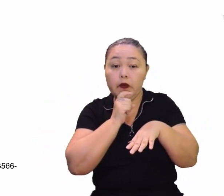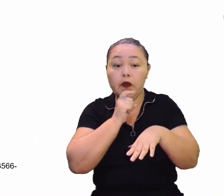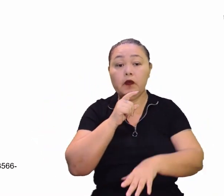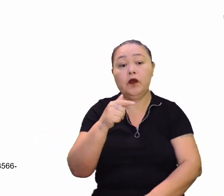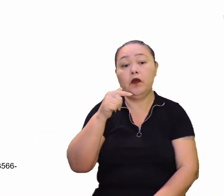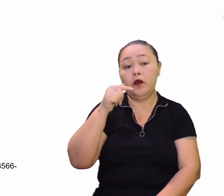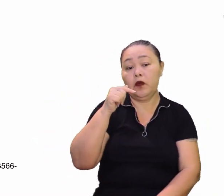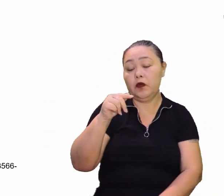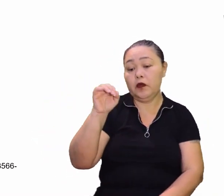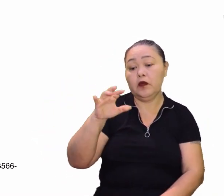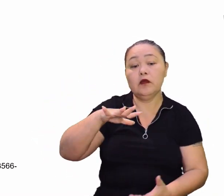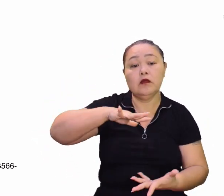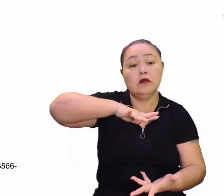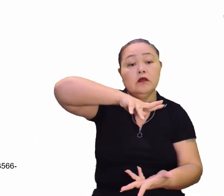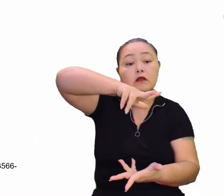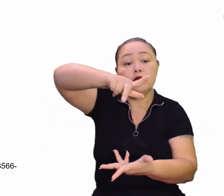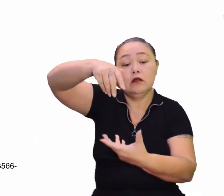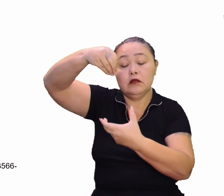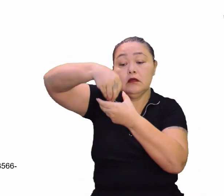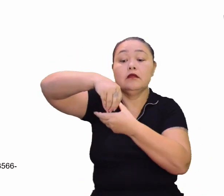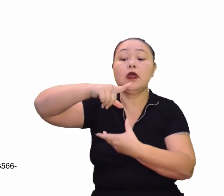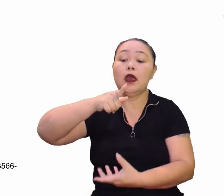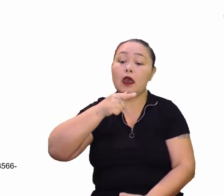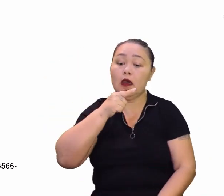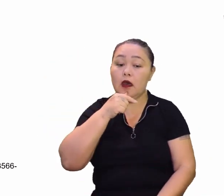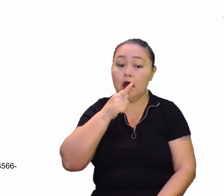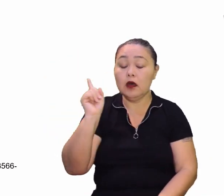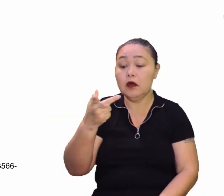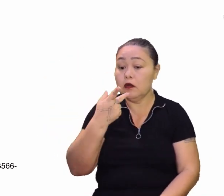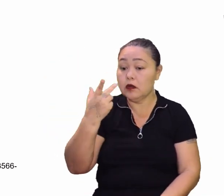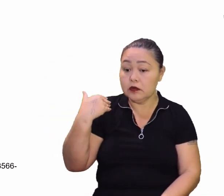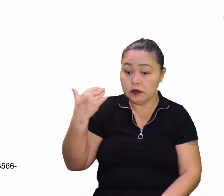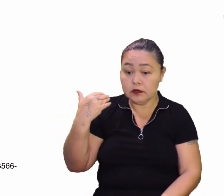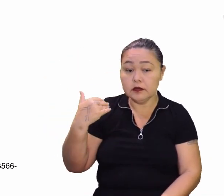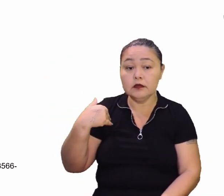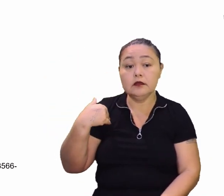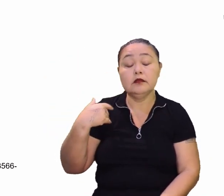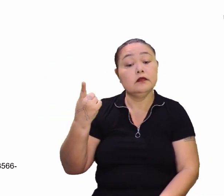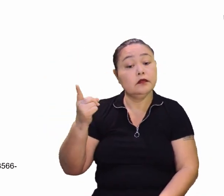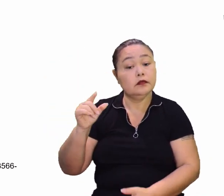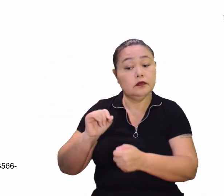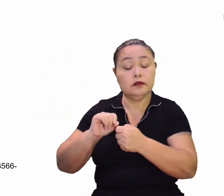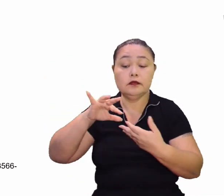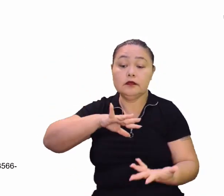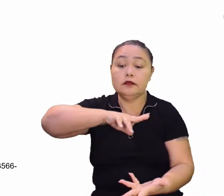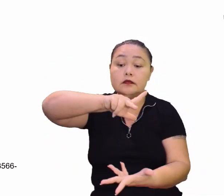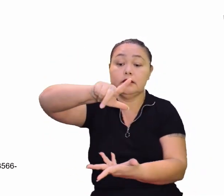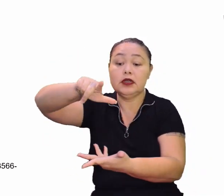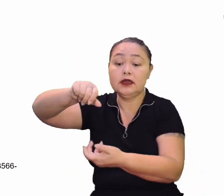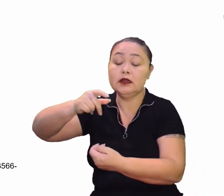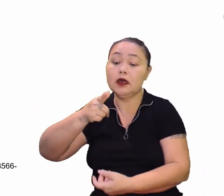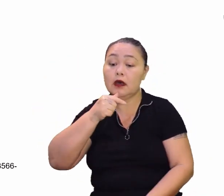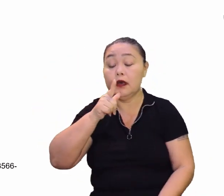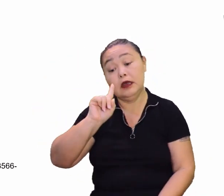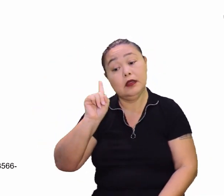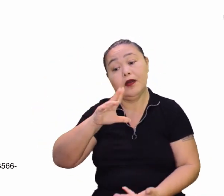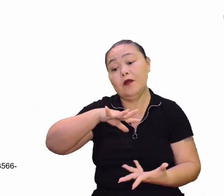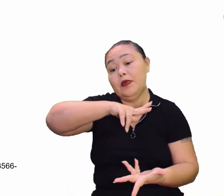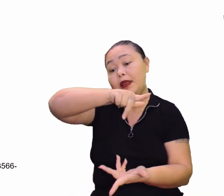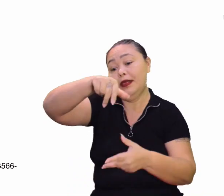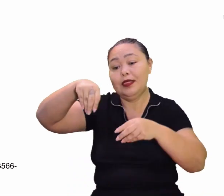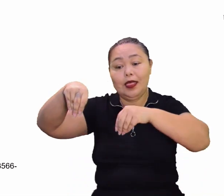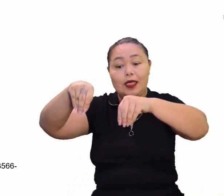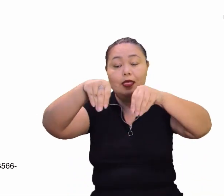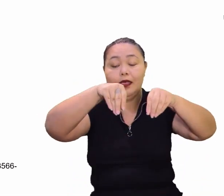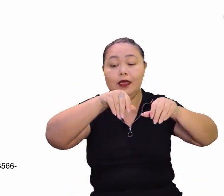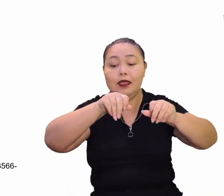70% da terra é constituída por água. Então, por isso que eu falei lá no início que poderia se chamar planeta água, não planeta terra.